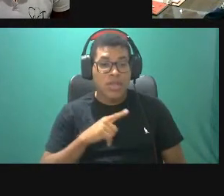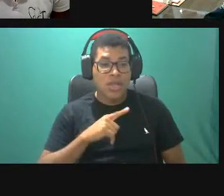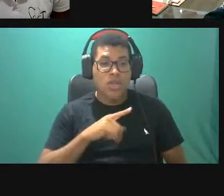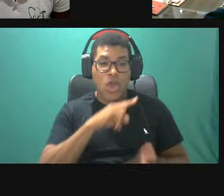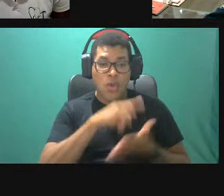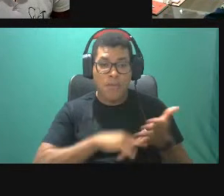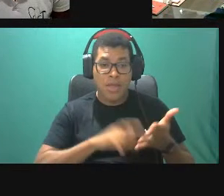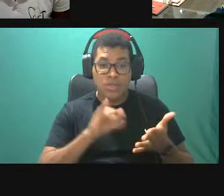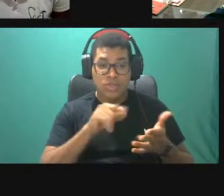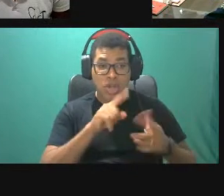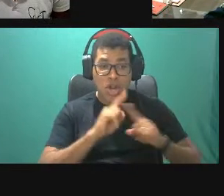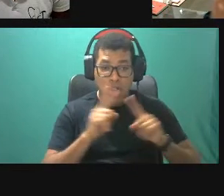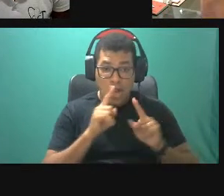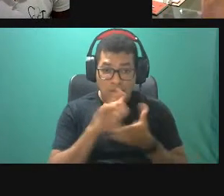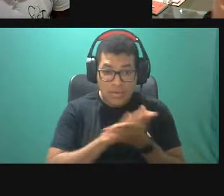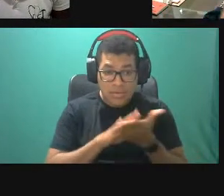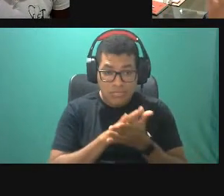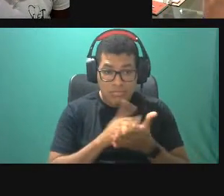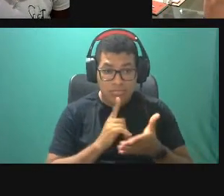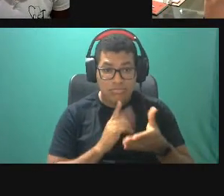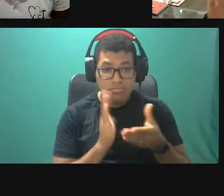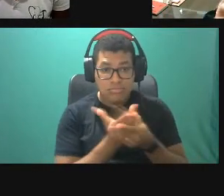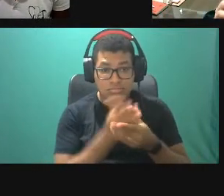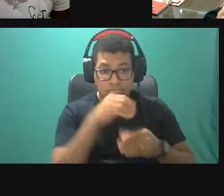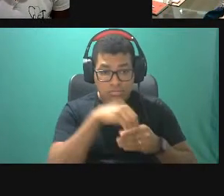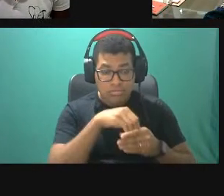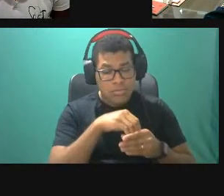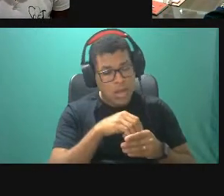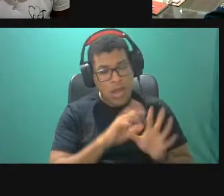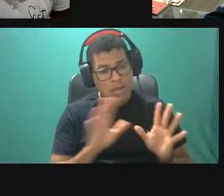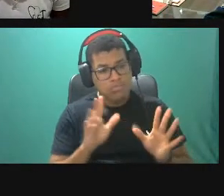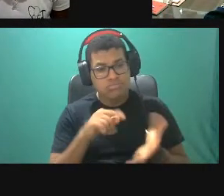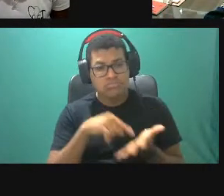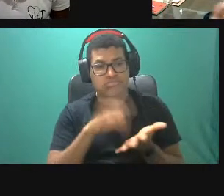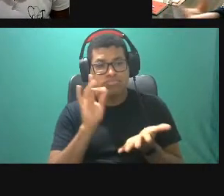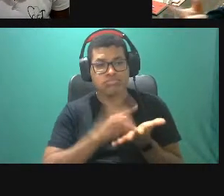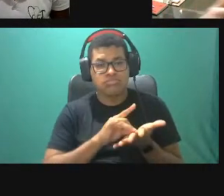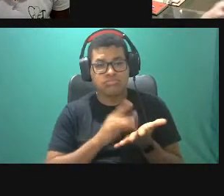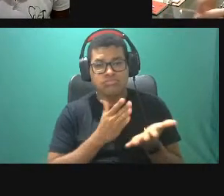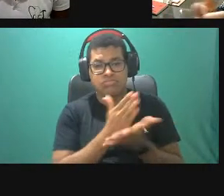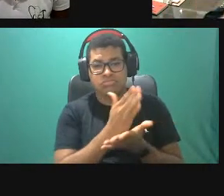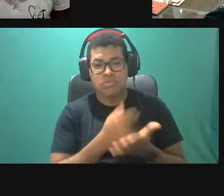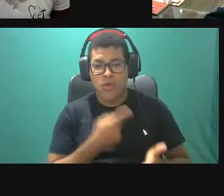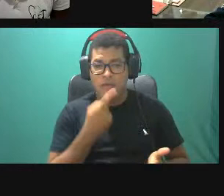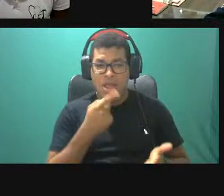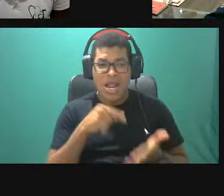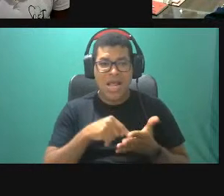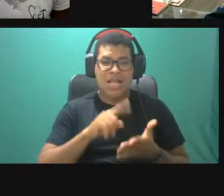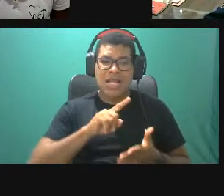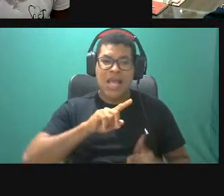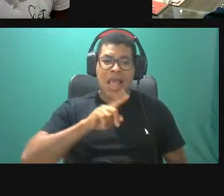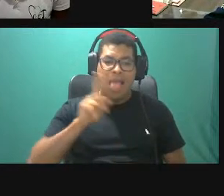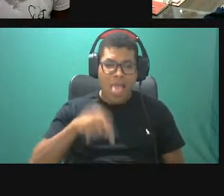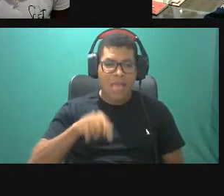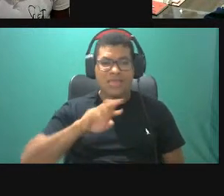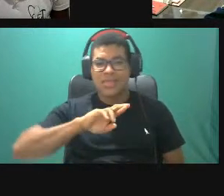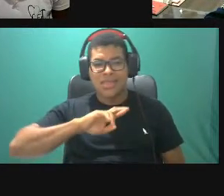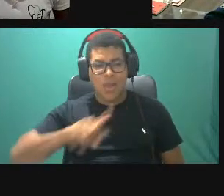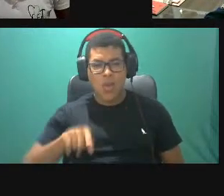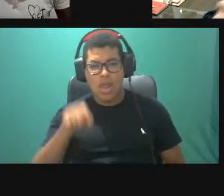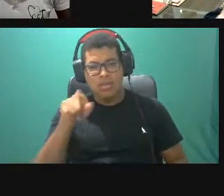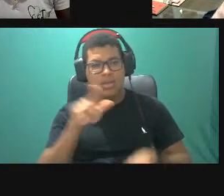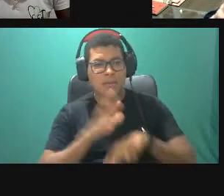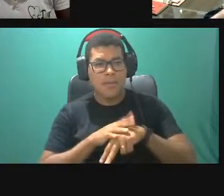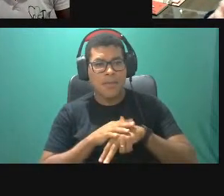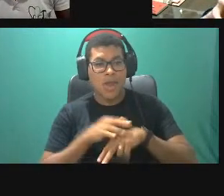for questionado, ele está no processo para a gente, ele está válido, tá? Eu não vou, não é meu papel falar essa assinatura é ou não é do paciente, não é